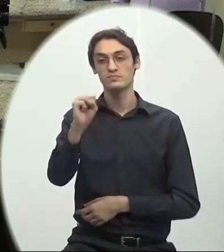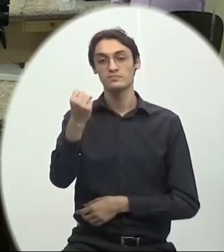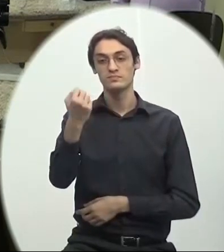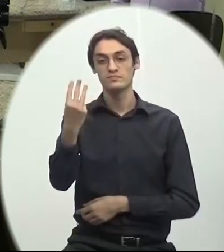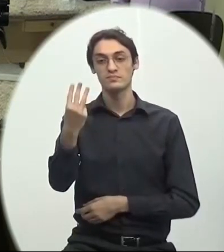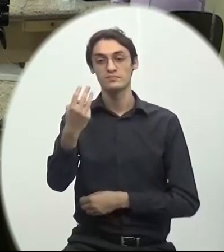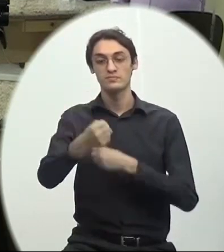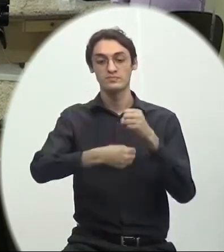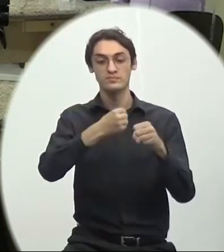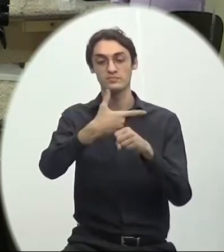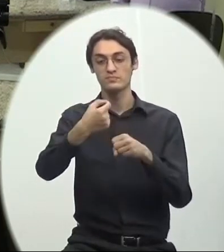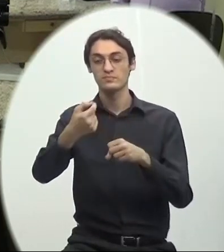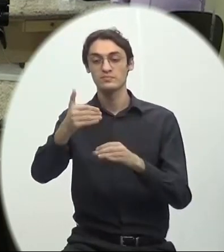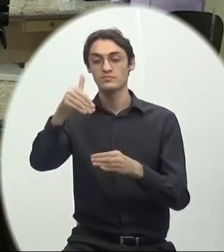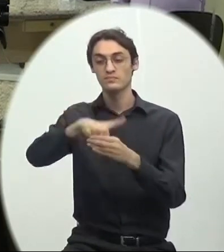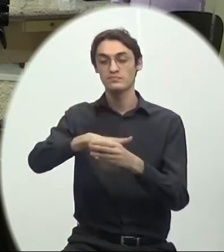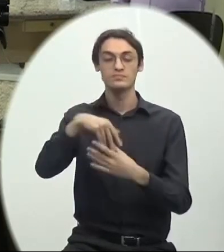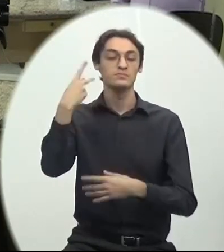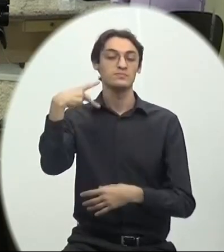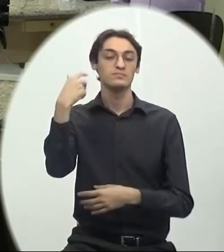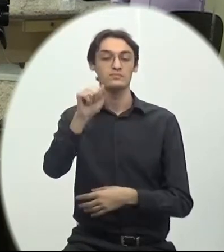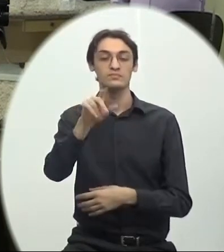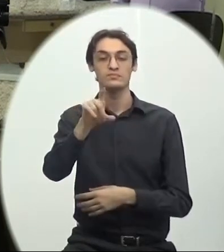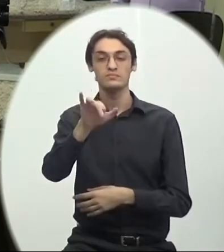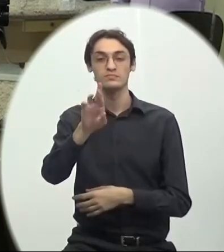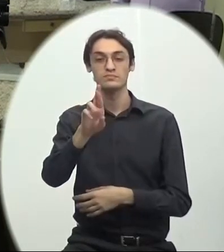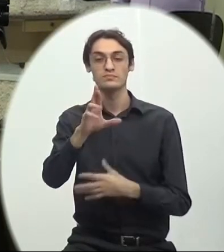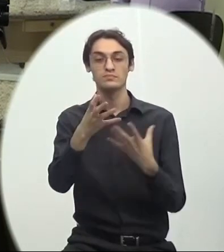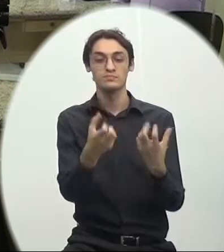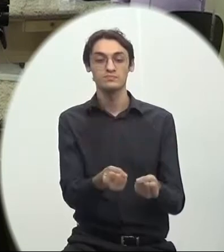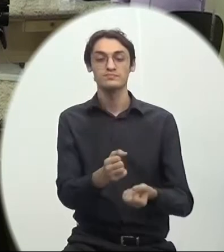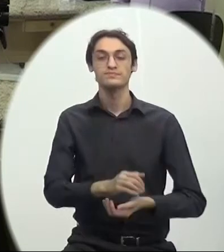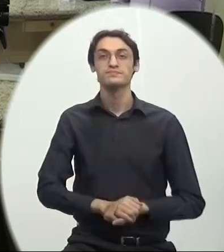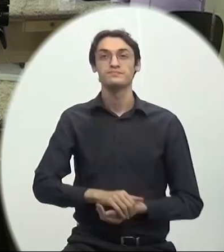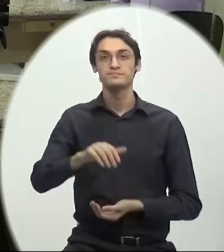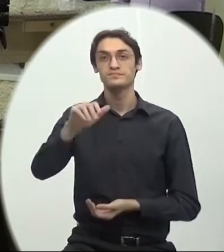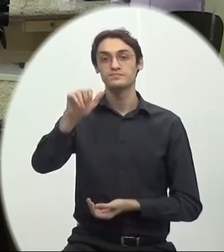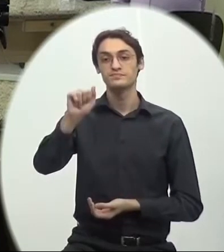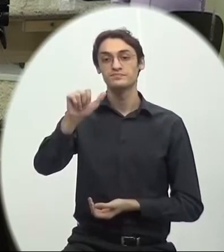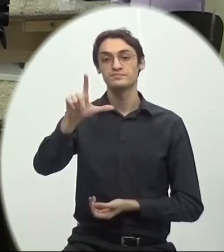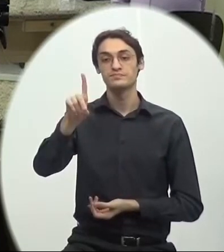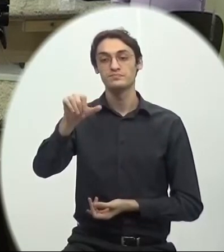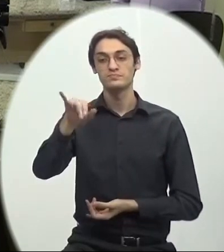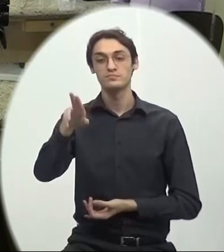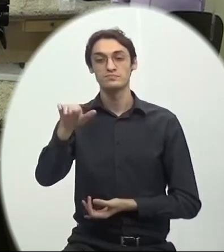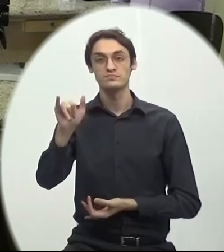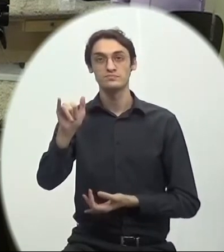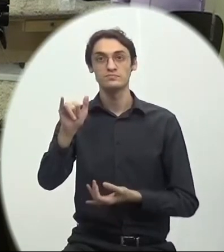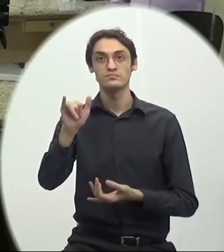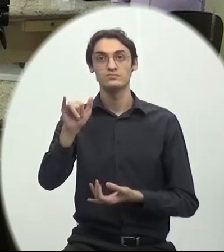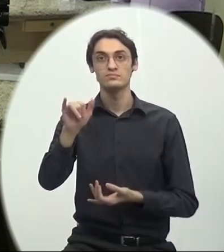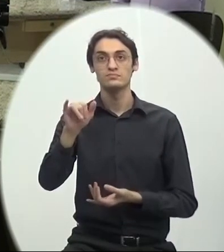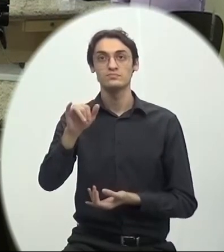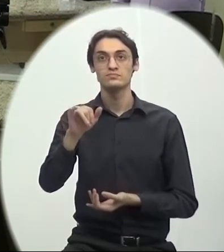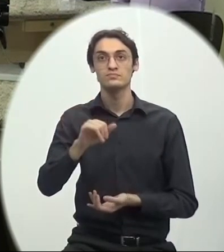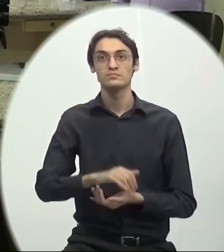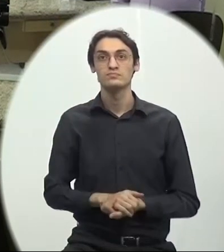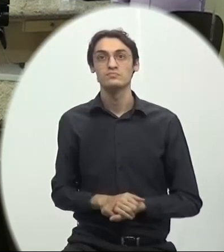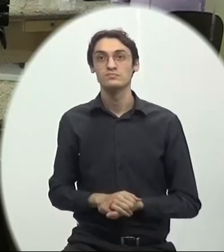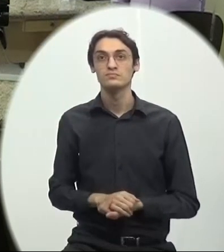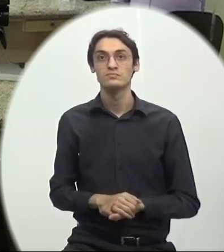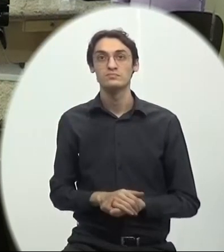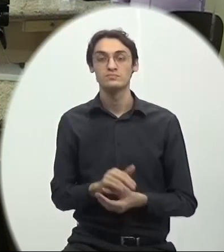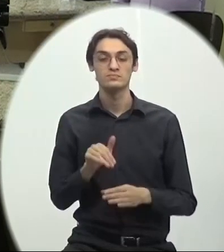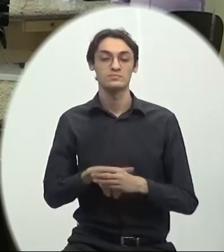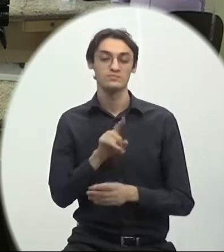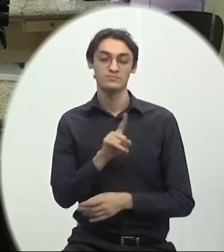PL 83/2020 está em votação. Como voto, vereadora Admira Norato. Favorável, vereadora Junei Potelec. Não vota. Vereador